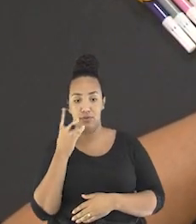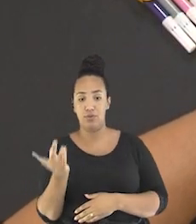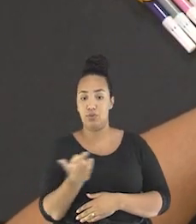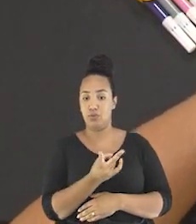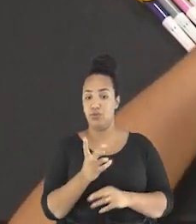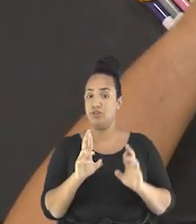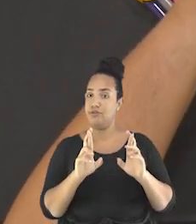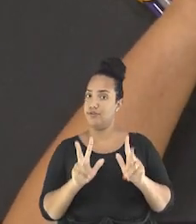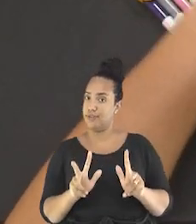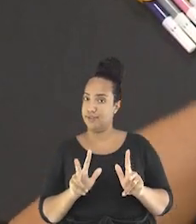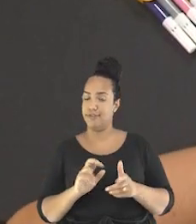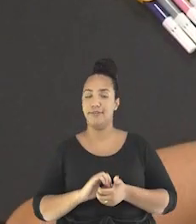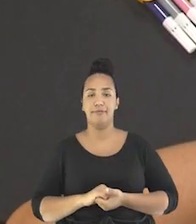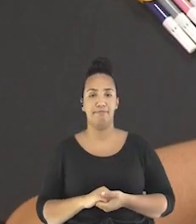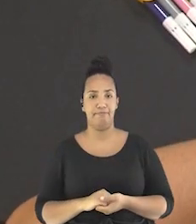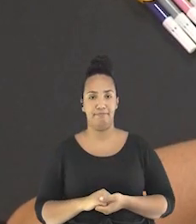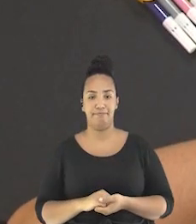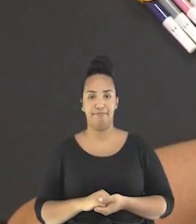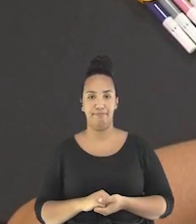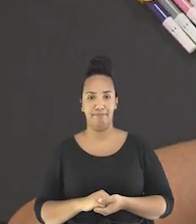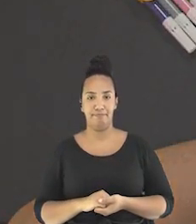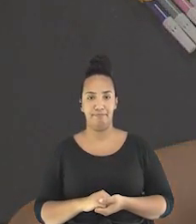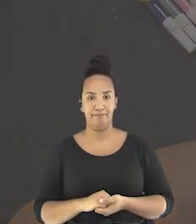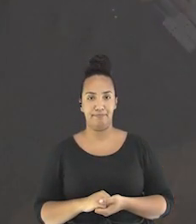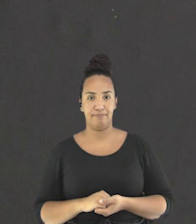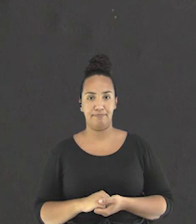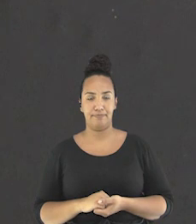desenhos diferentes, mas ficou parecido.